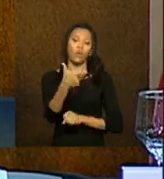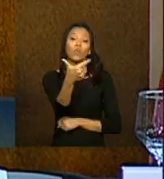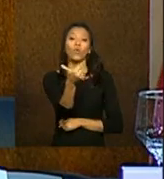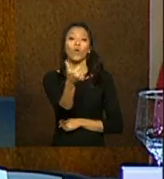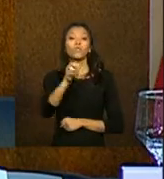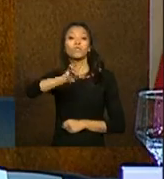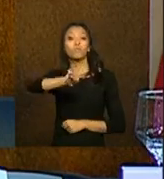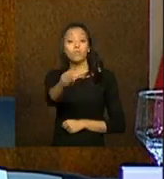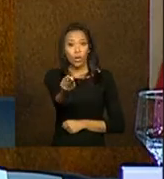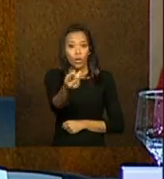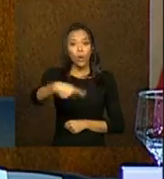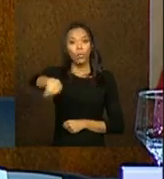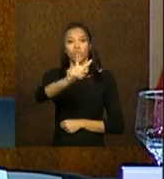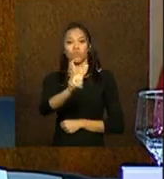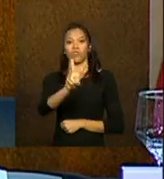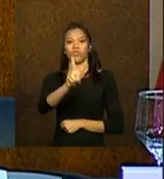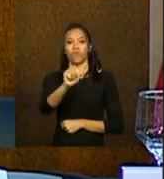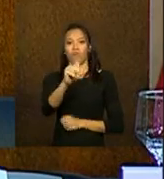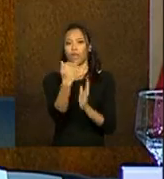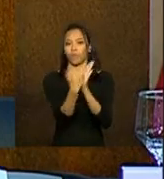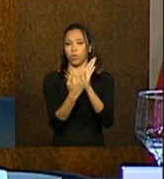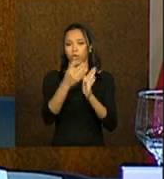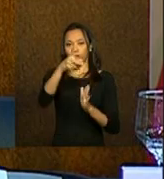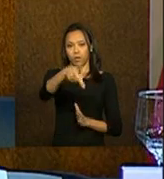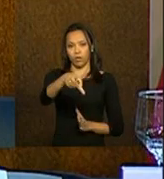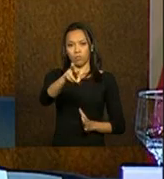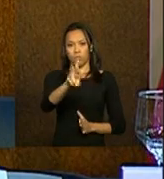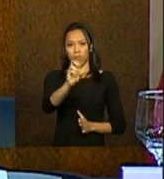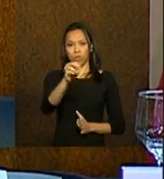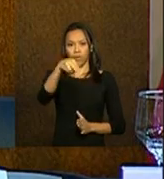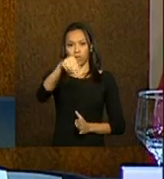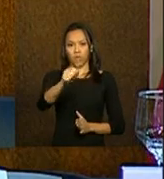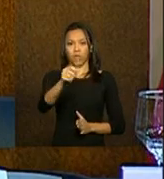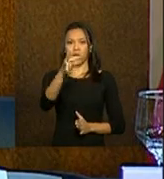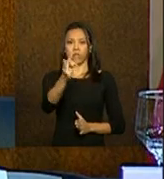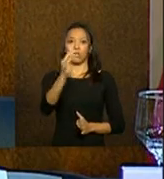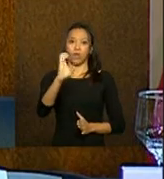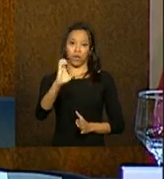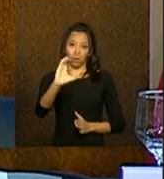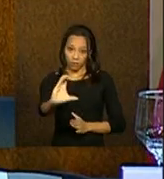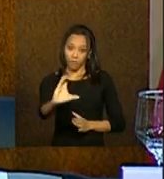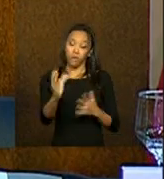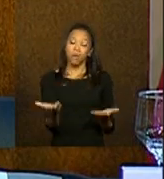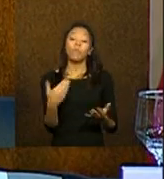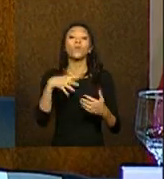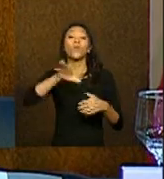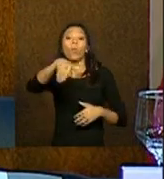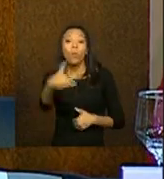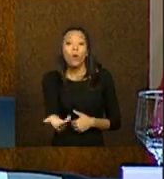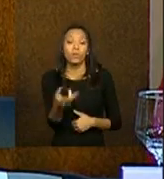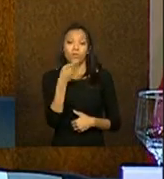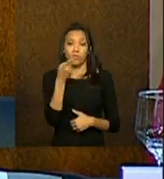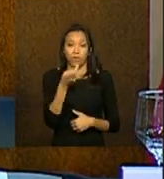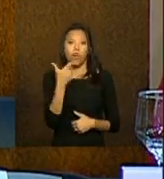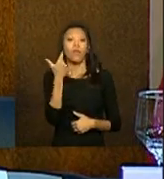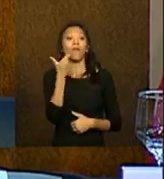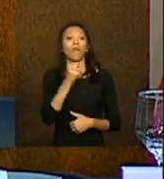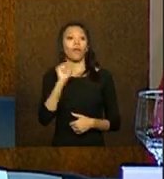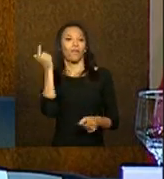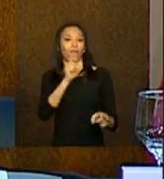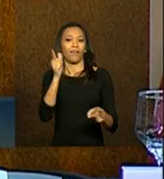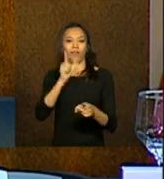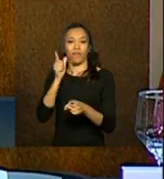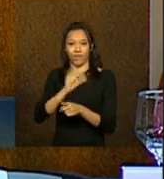milhões de vagas do Pronatec nos próximos 4 anos. Quando se considera os beneficiários do Pronatec,